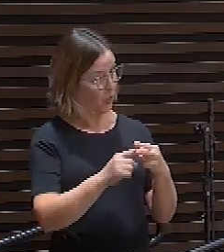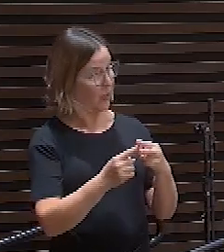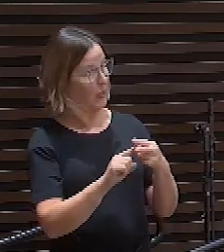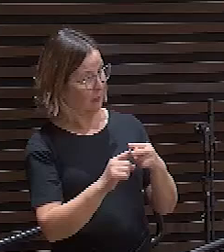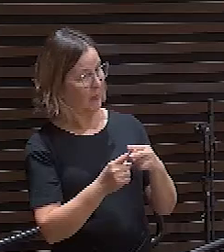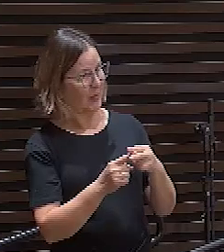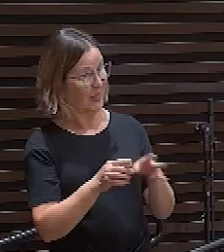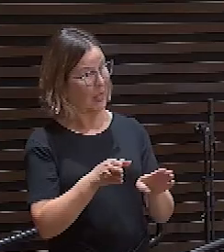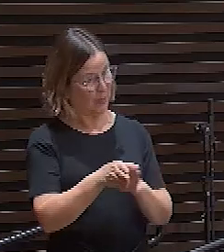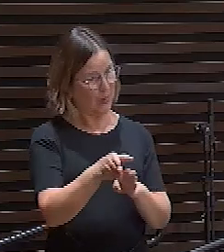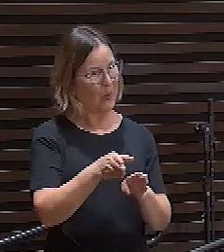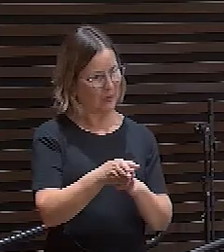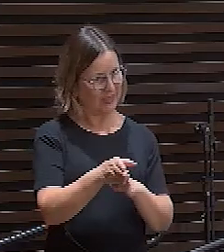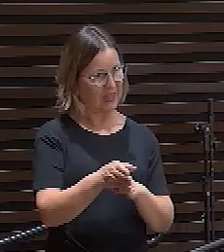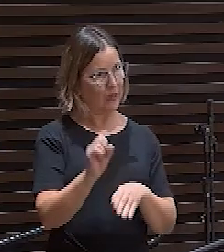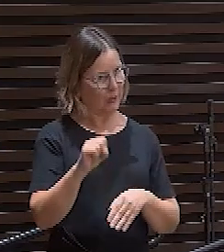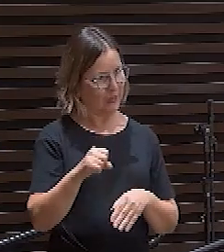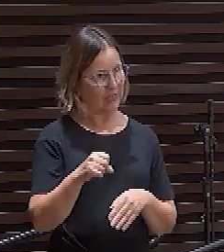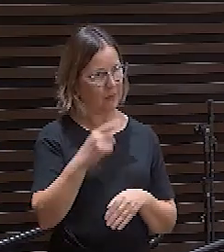admoestação.